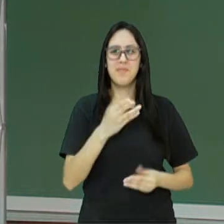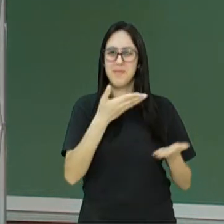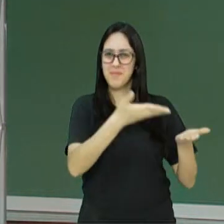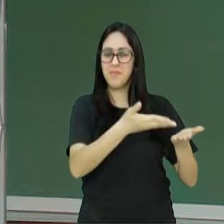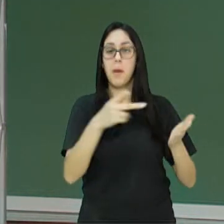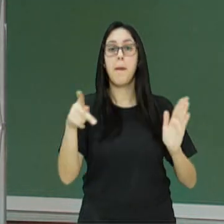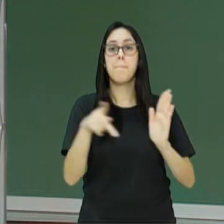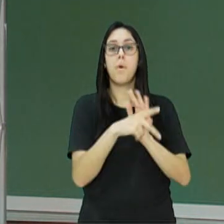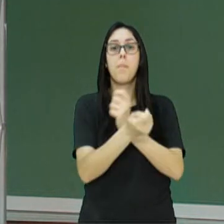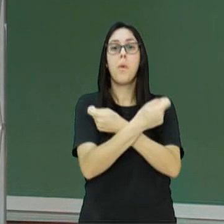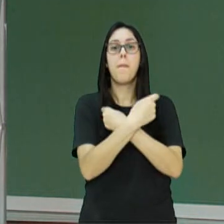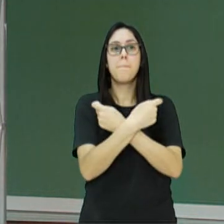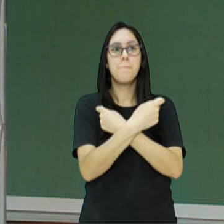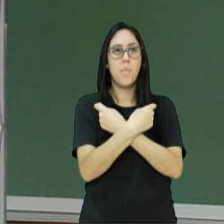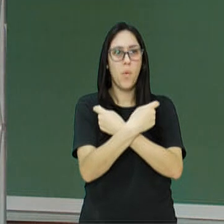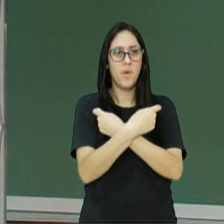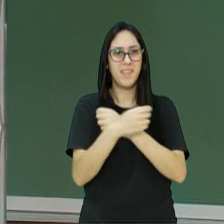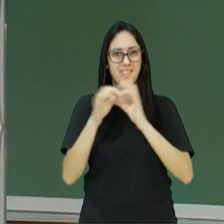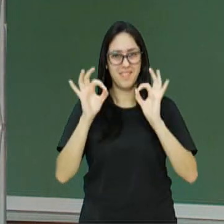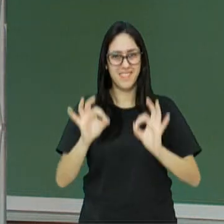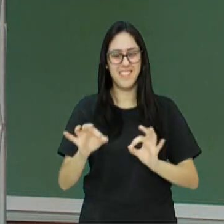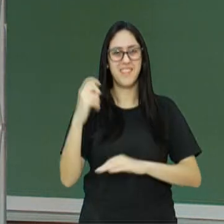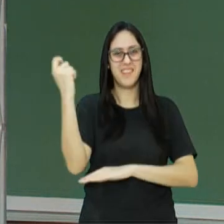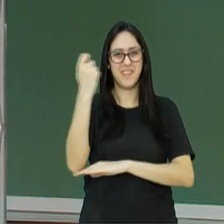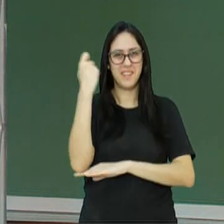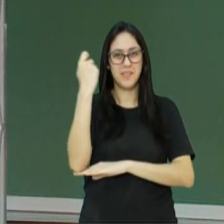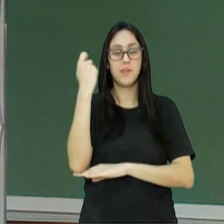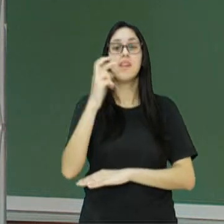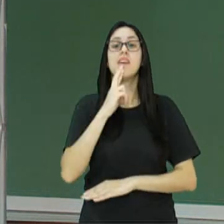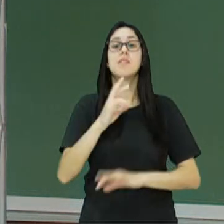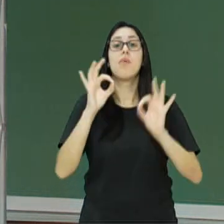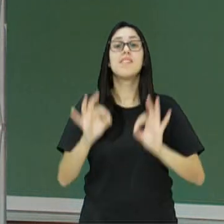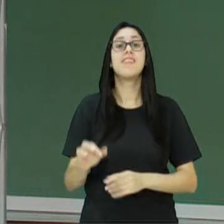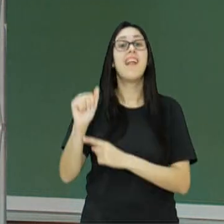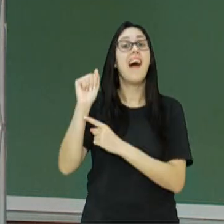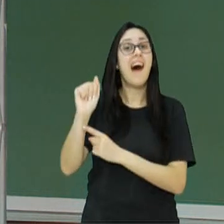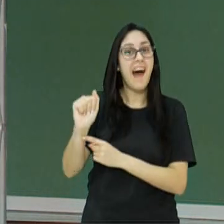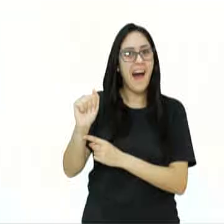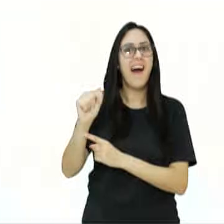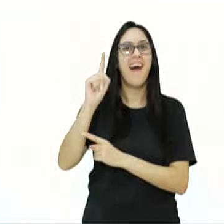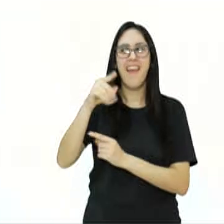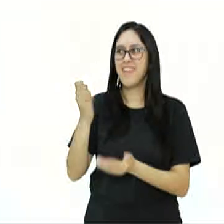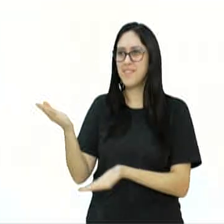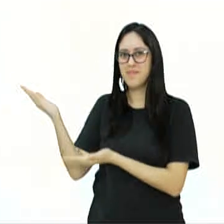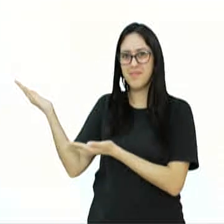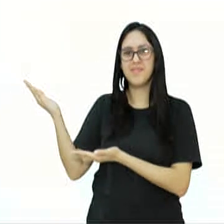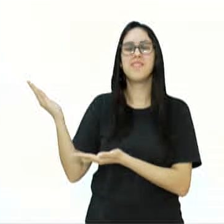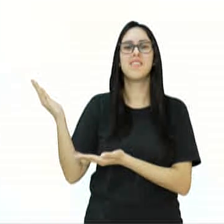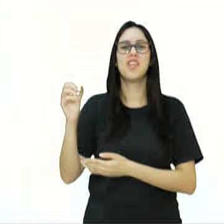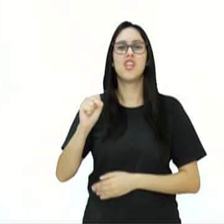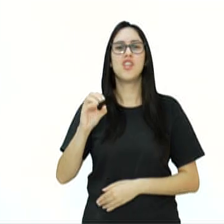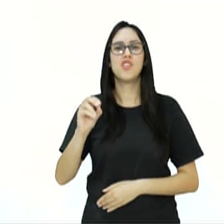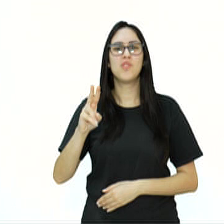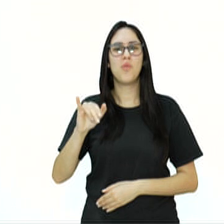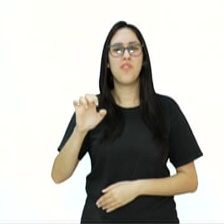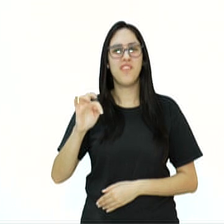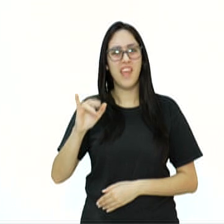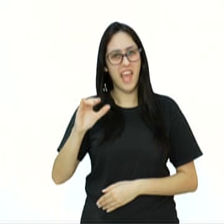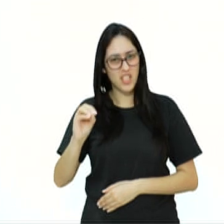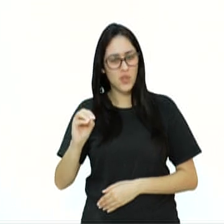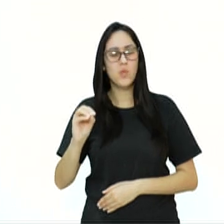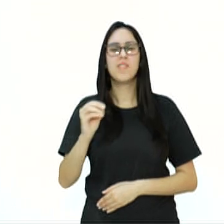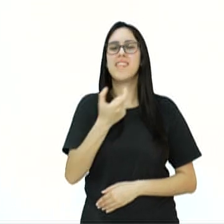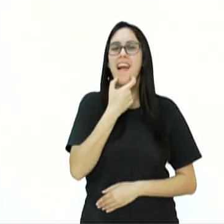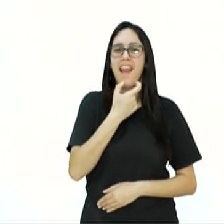PUC do Rio Grande do Sul. Resposta correta, letra A, soviéticos e ingleses, beleza? Vamos continuar aqui,